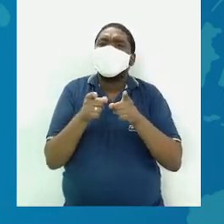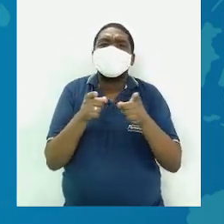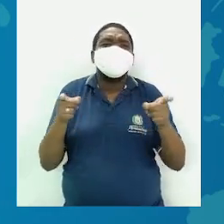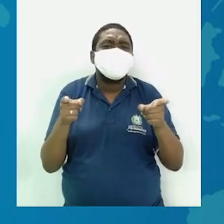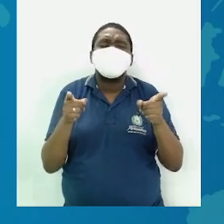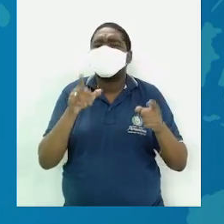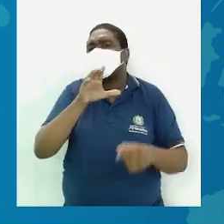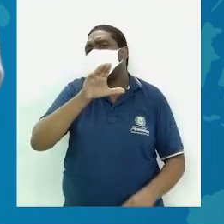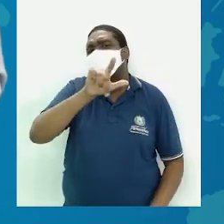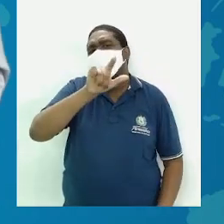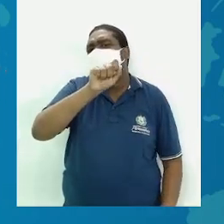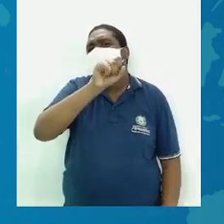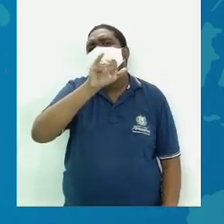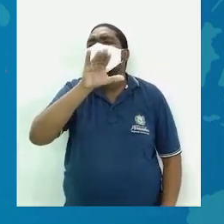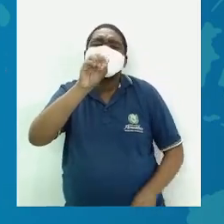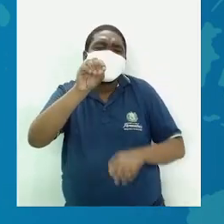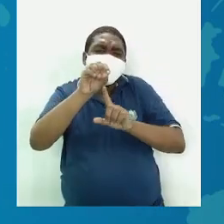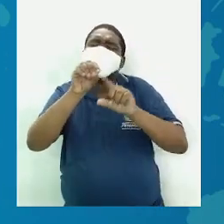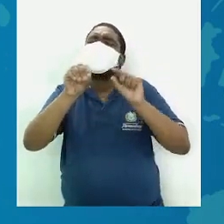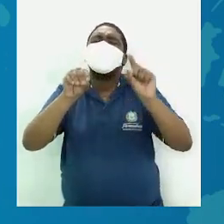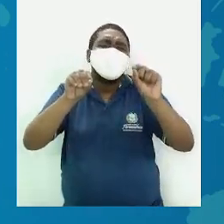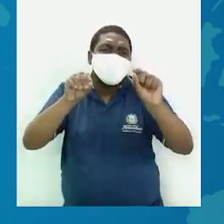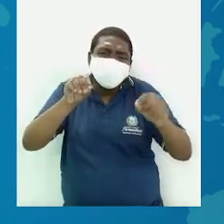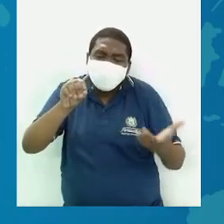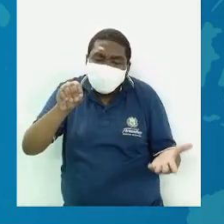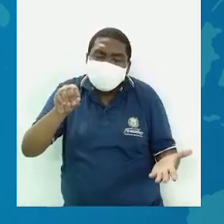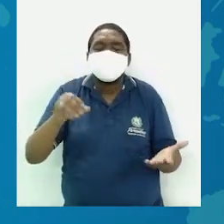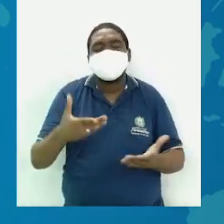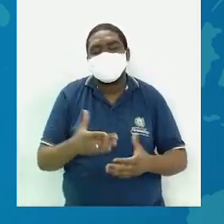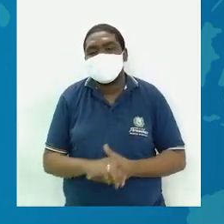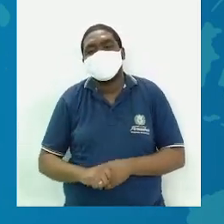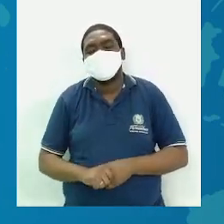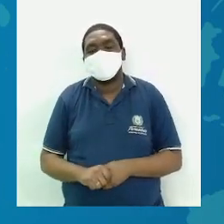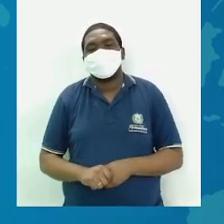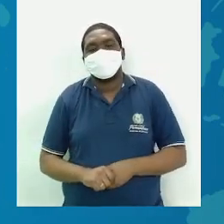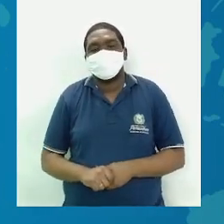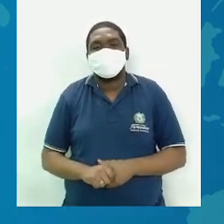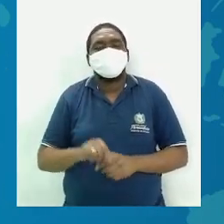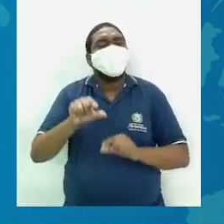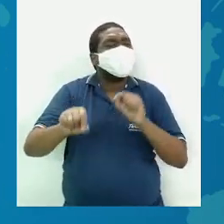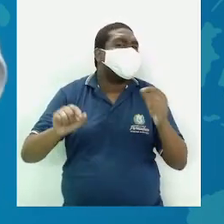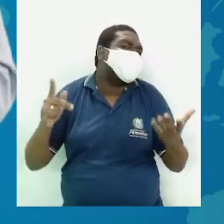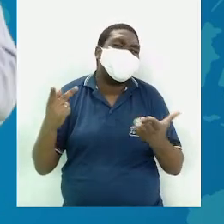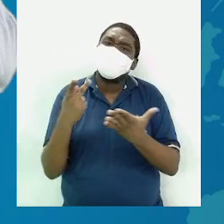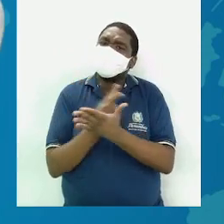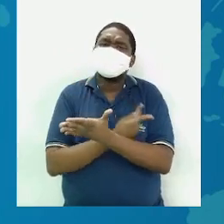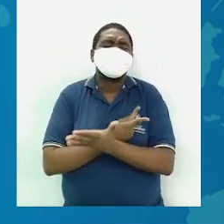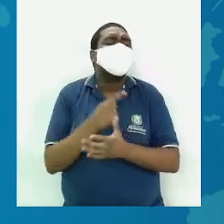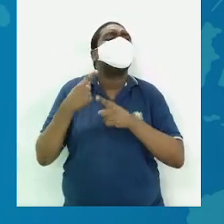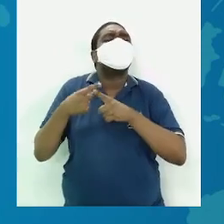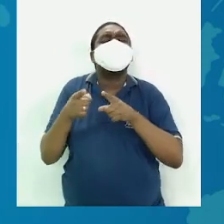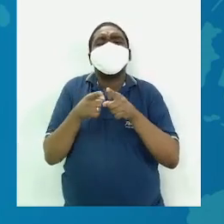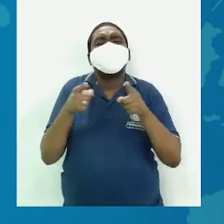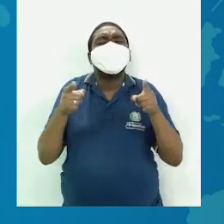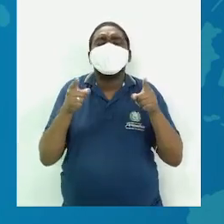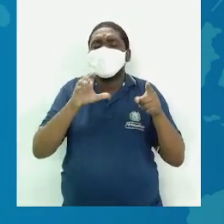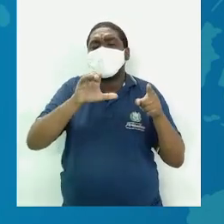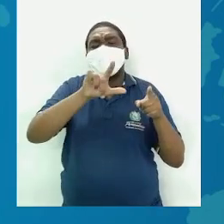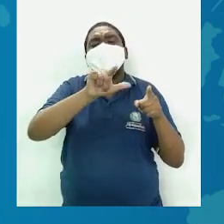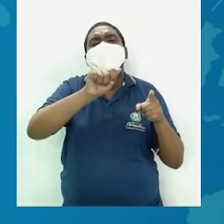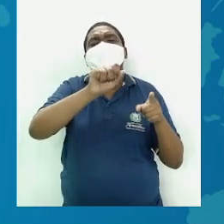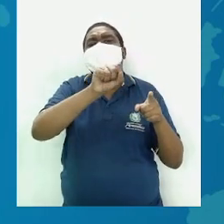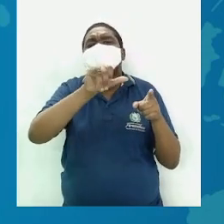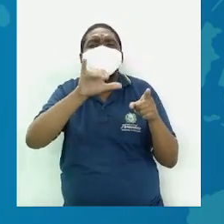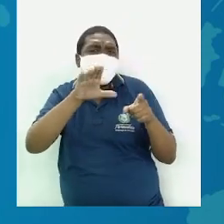Por que esse é um período tão importante? Durante esse chamado período clássico, lembrem-se que nós falamos, né,